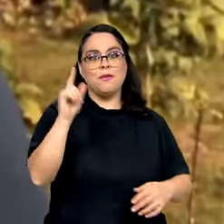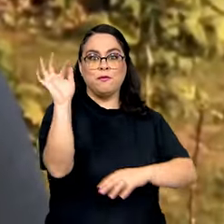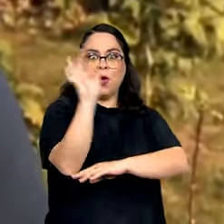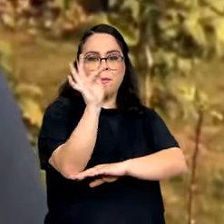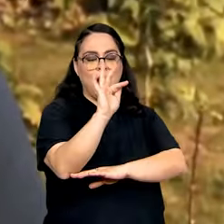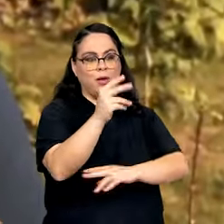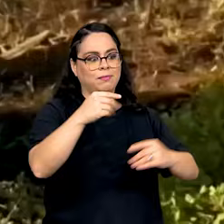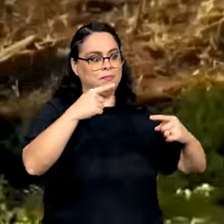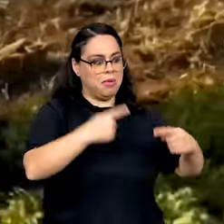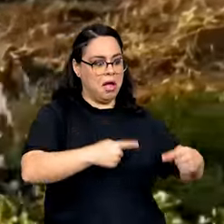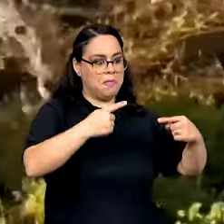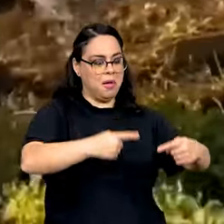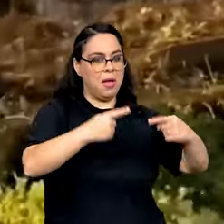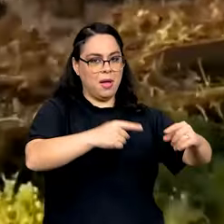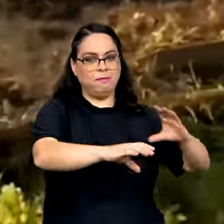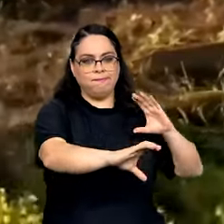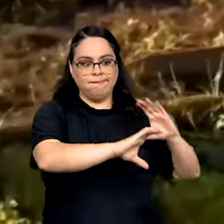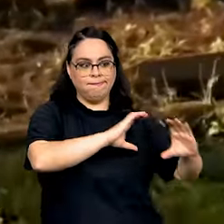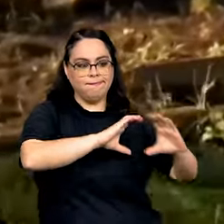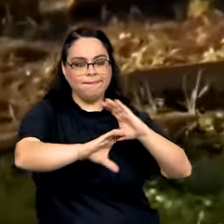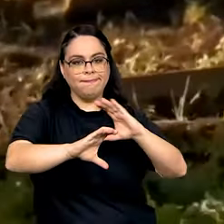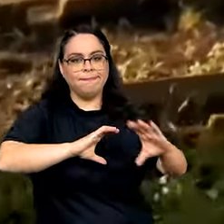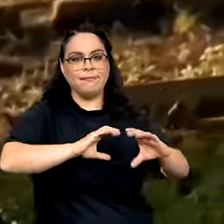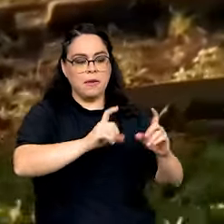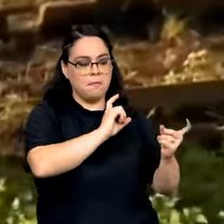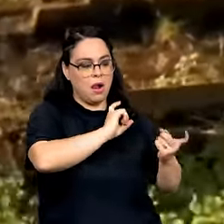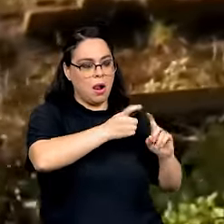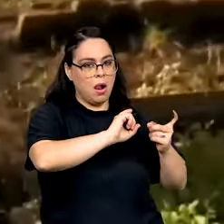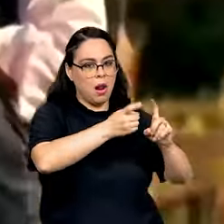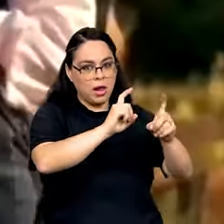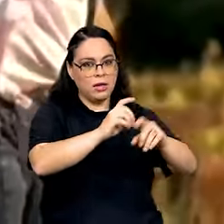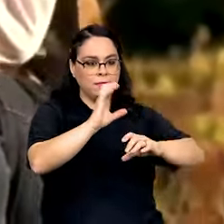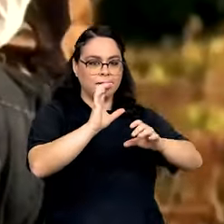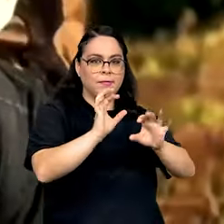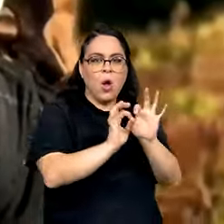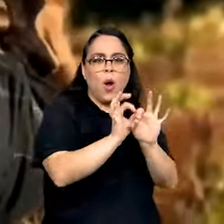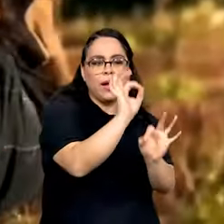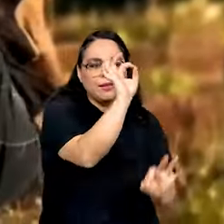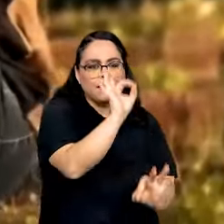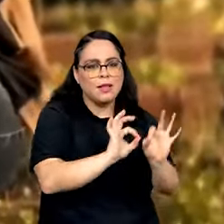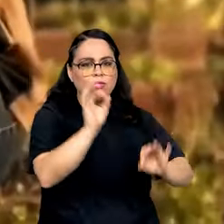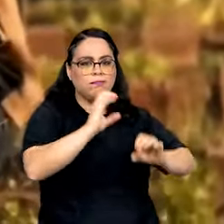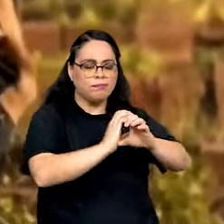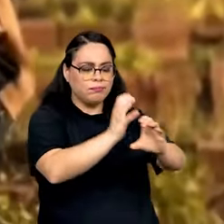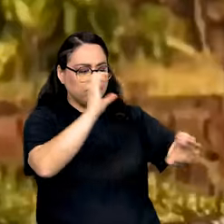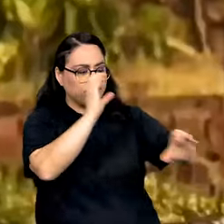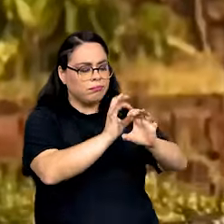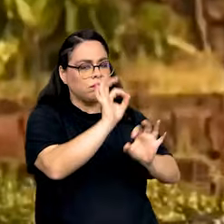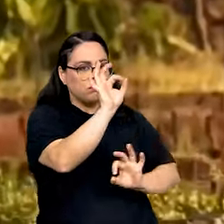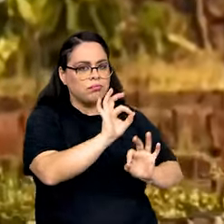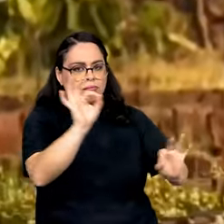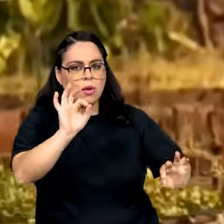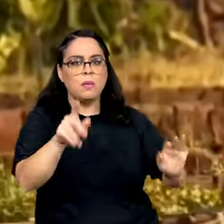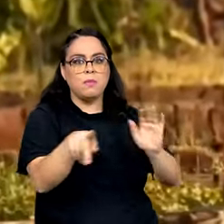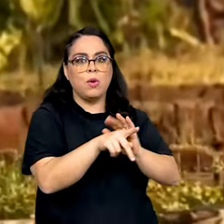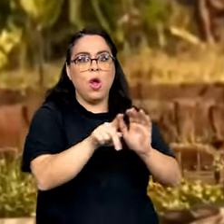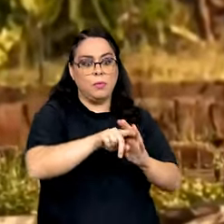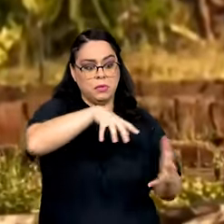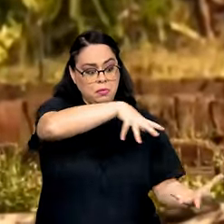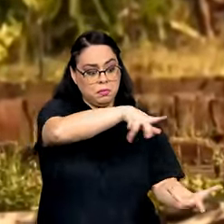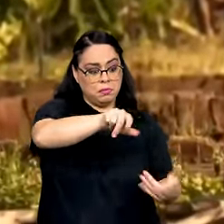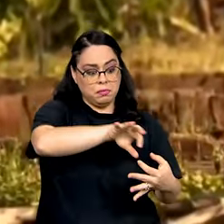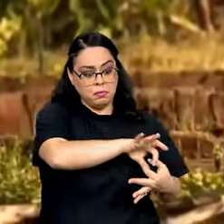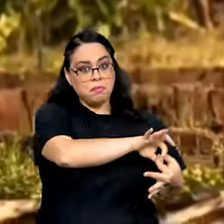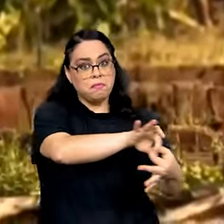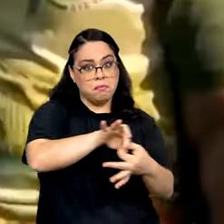a formal meeting discussing the architecture of the the